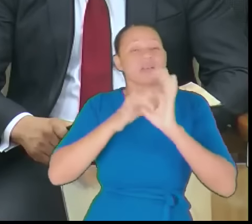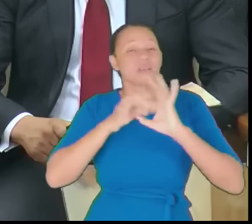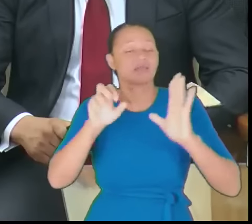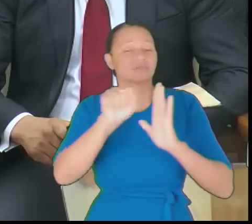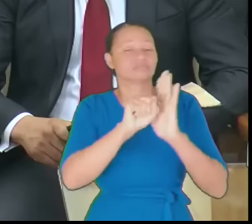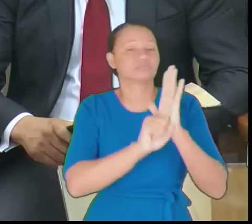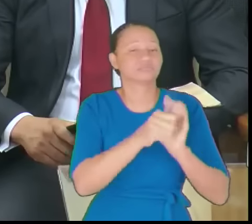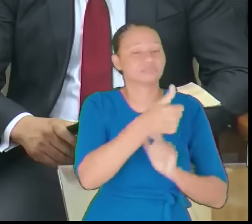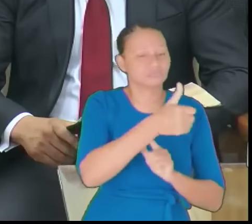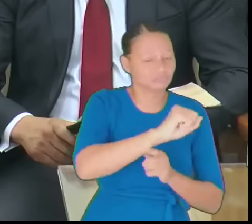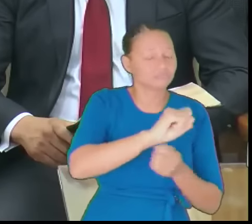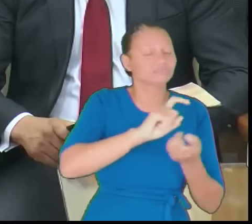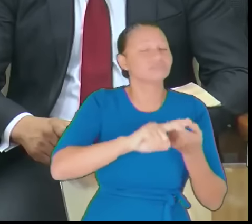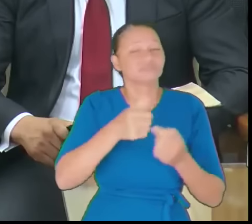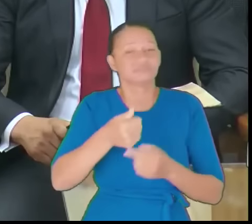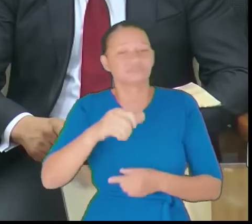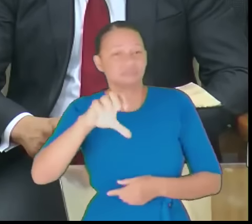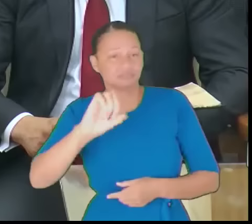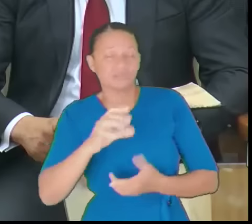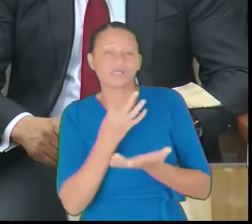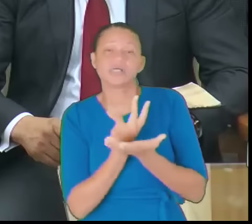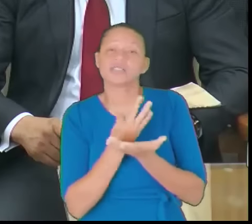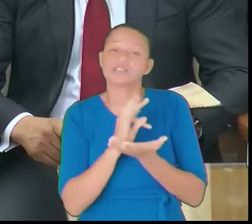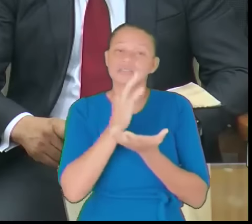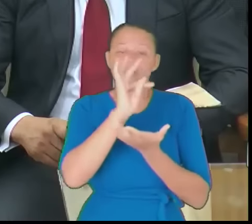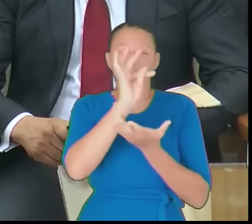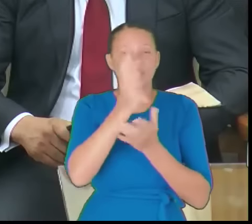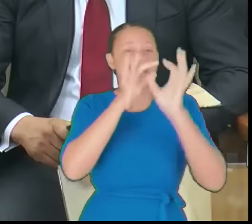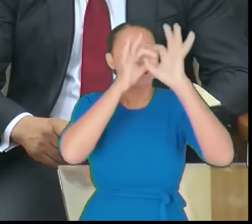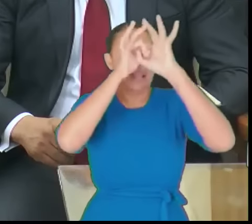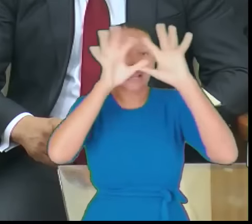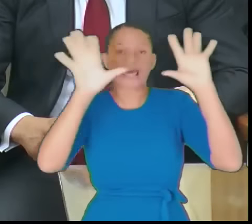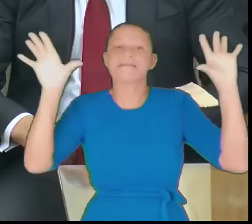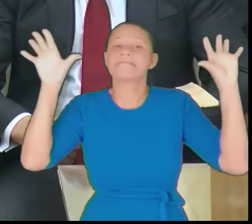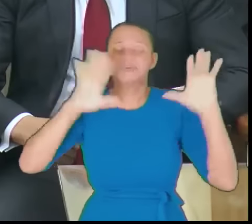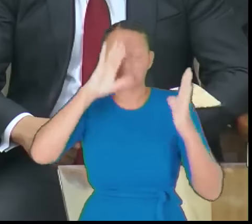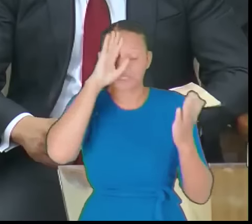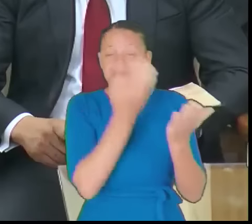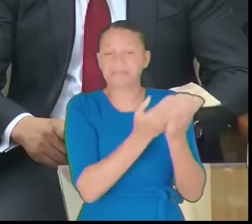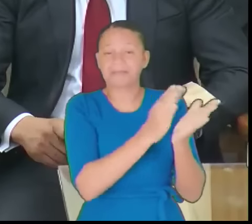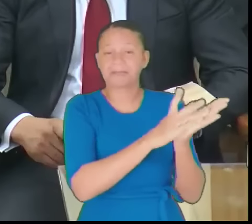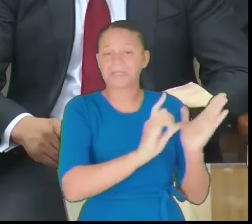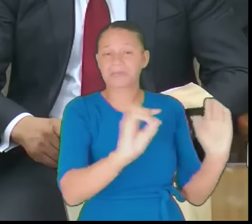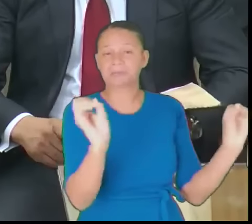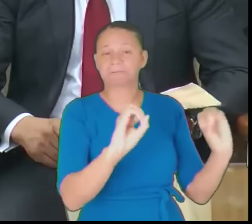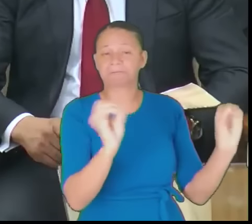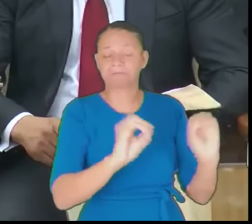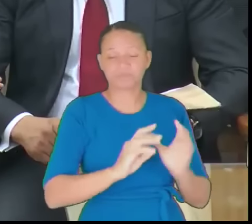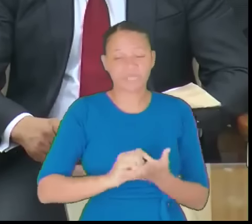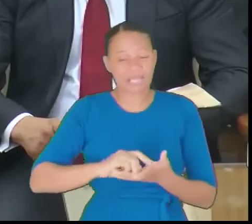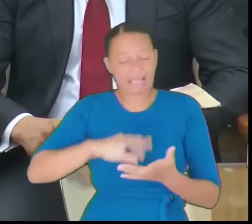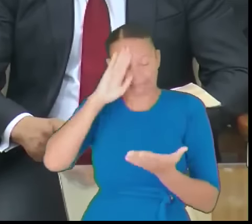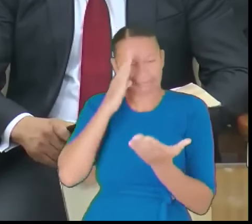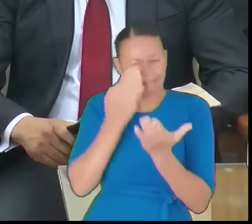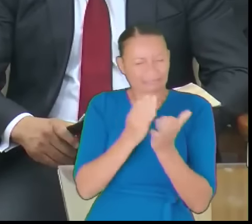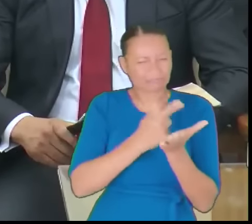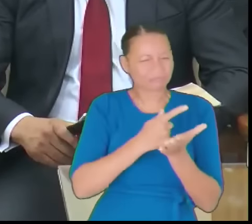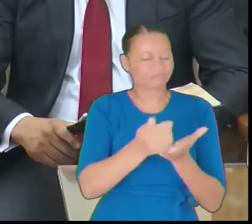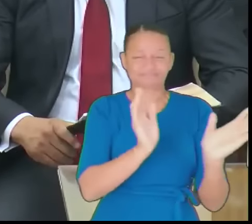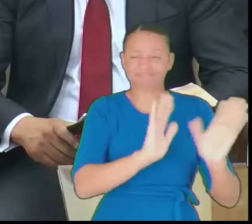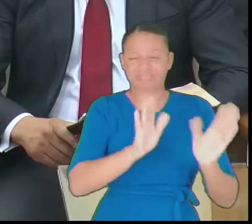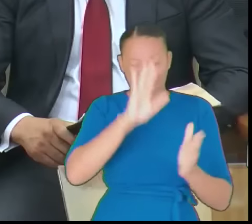e 19, surgiu a teologia liberal, desacreditando da Bíblia, desacreditando do Gênesis, desacreditando